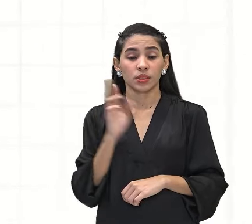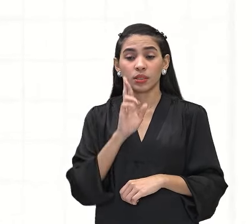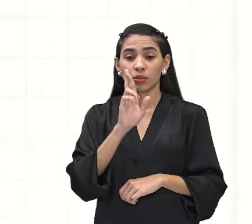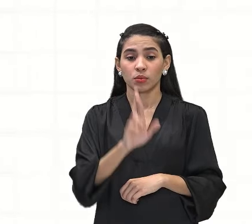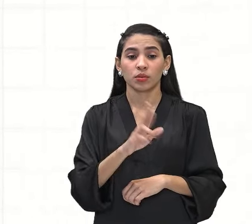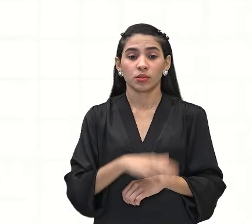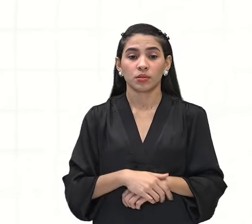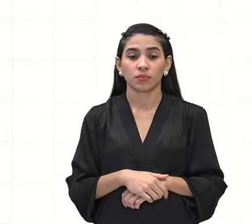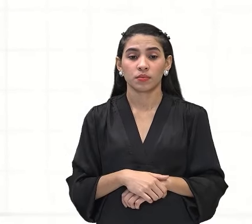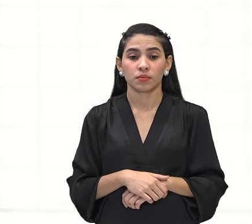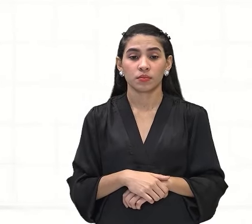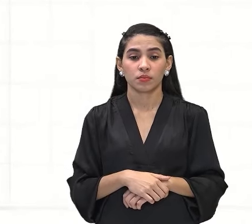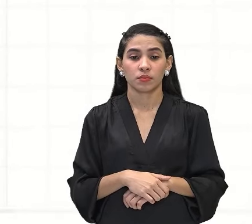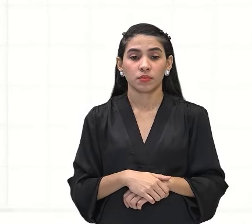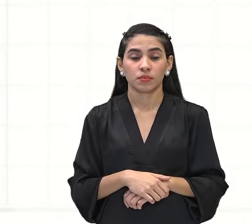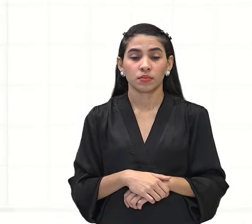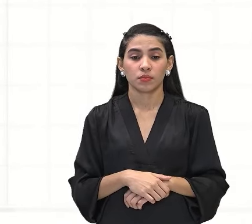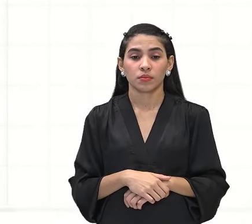ó